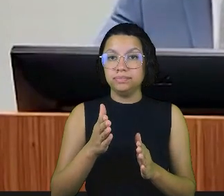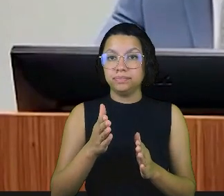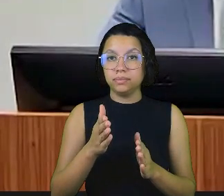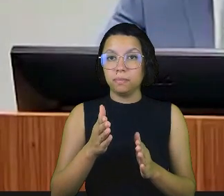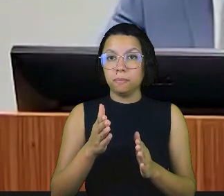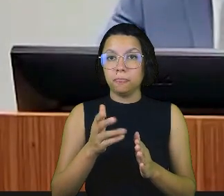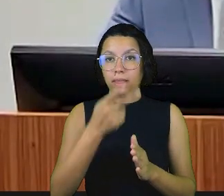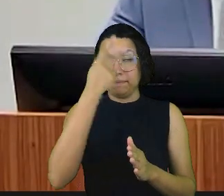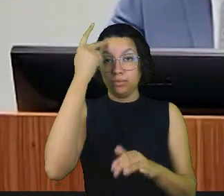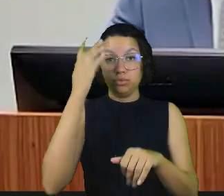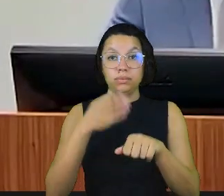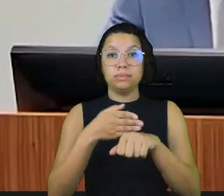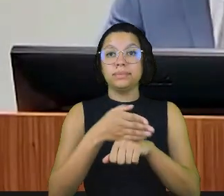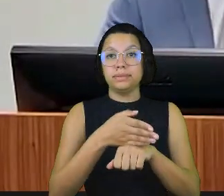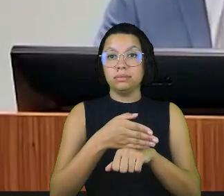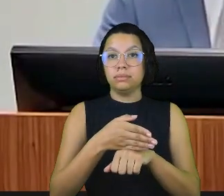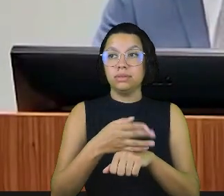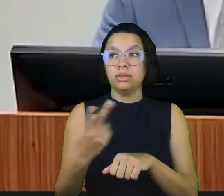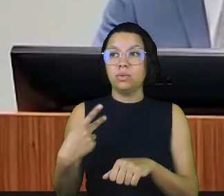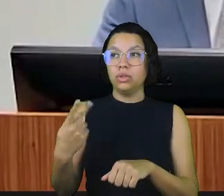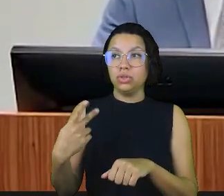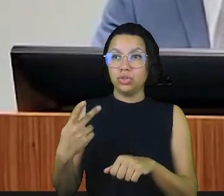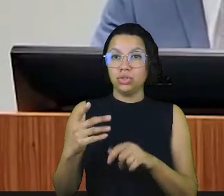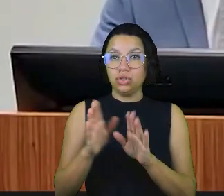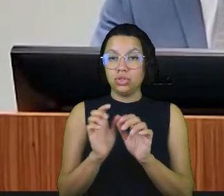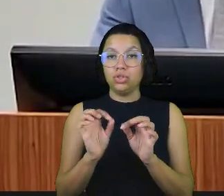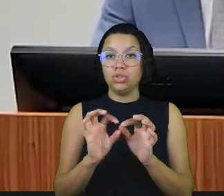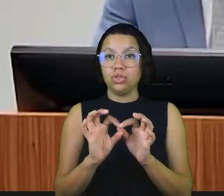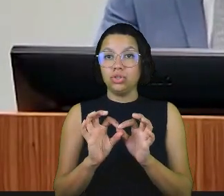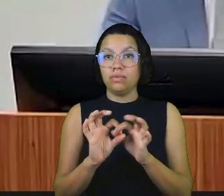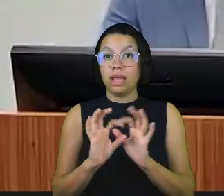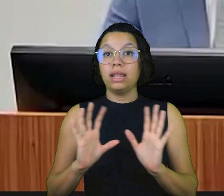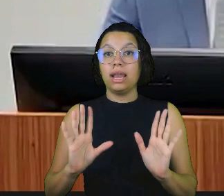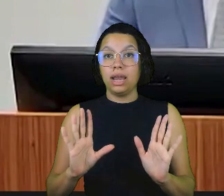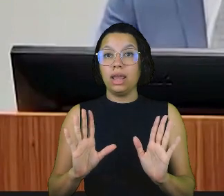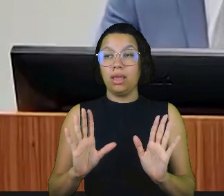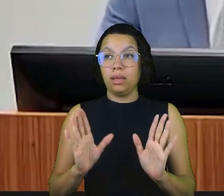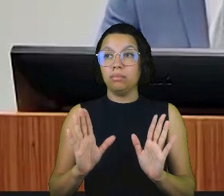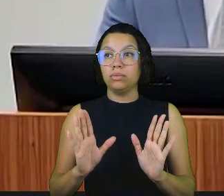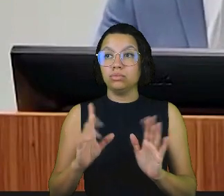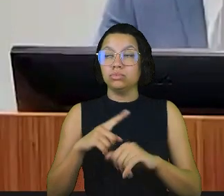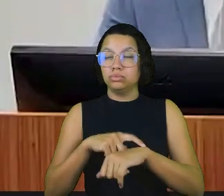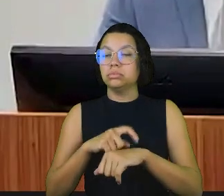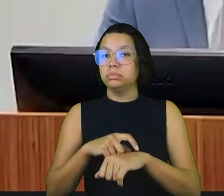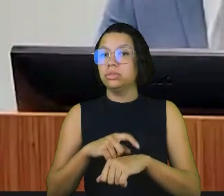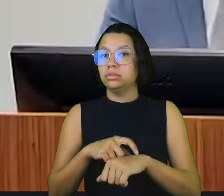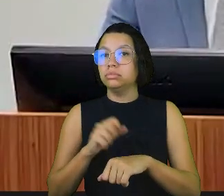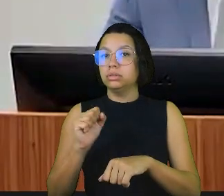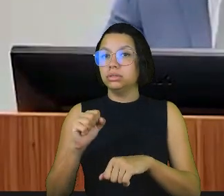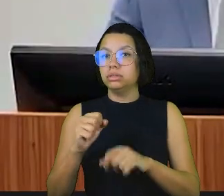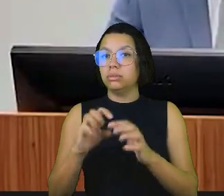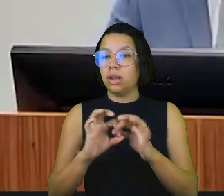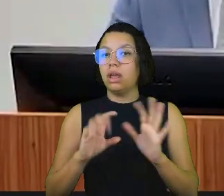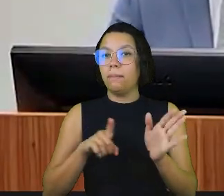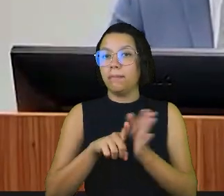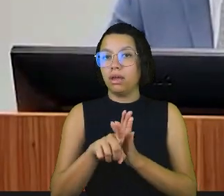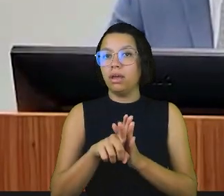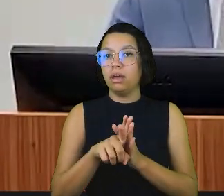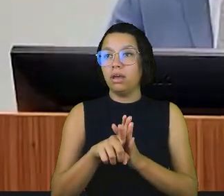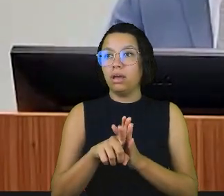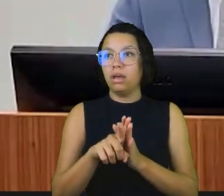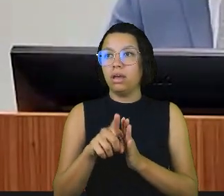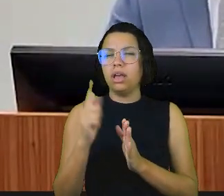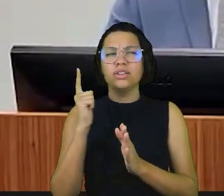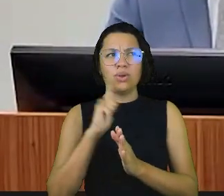pelos Mas participantes. aí deixa eu fazer um tempinho para perguntas, né? Depois, enfim, Eu acredito que, dá que a tudo gente certo. consegue, com